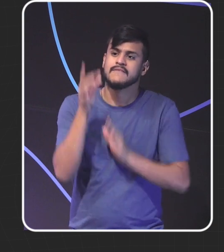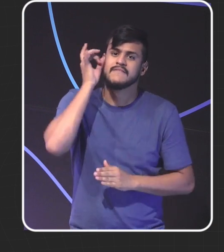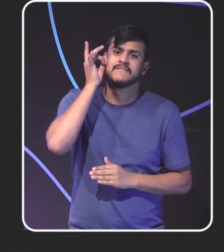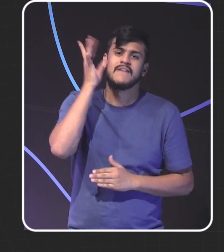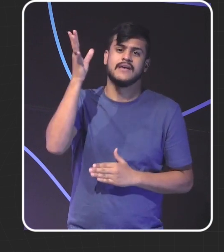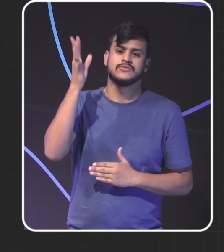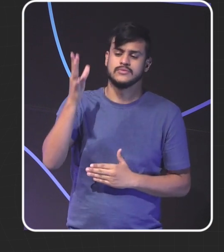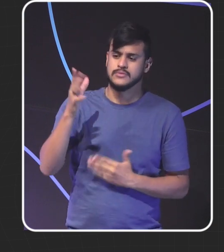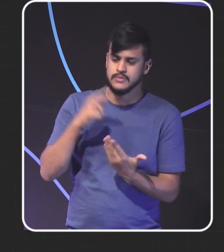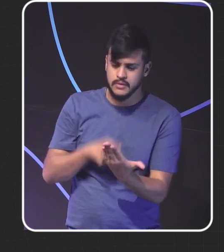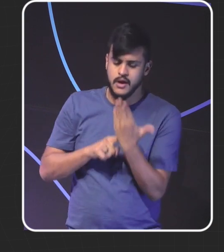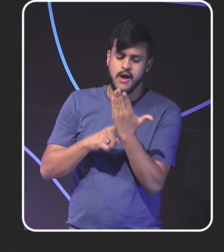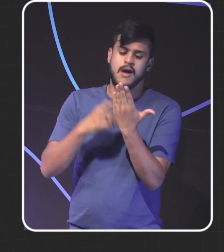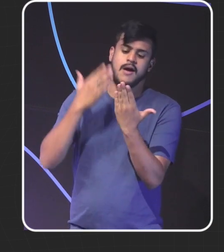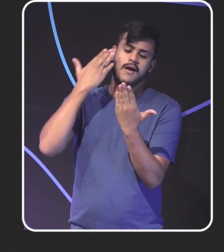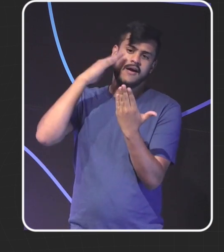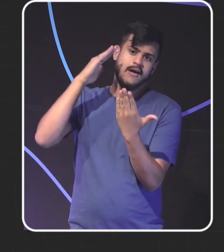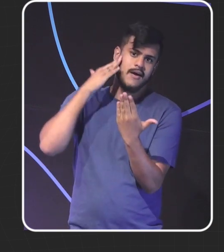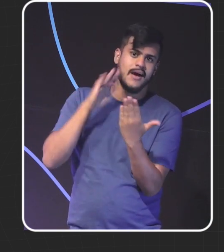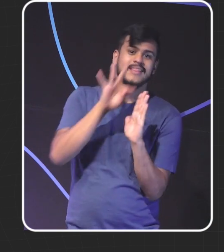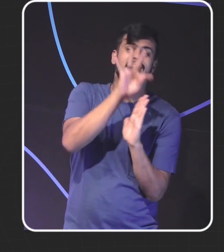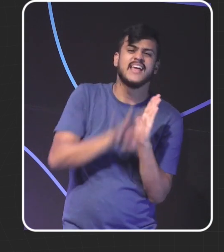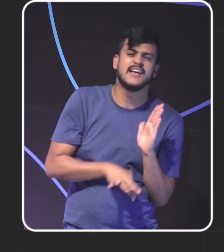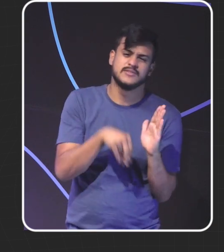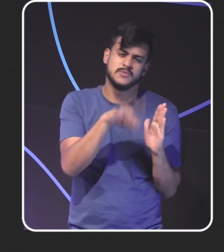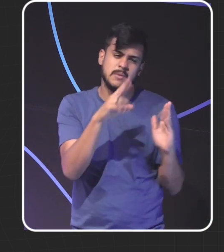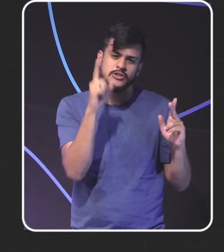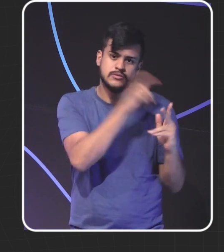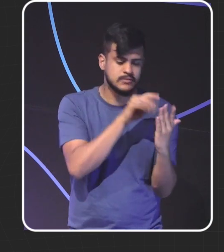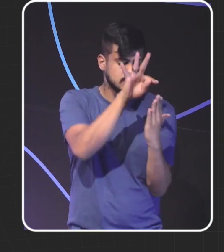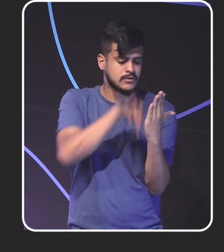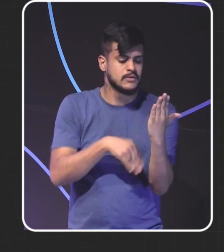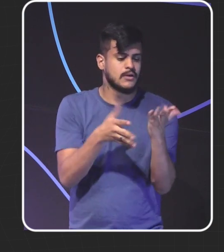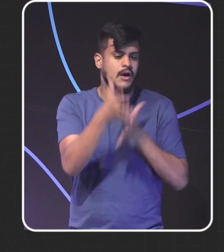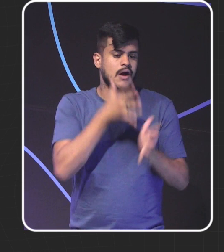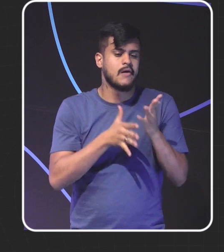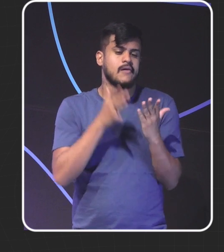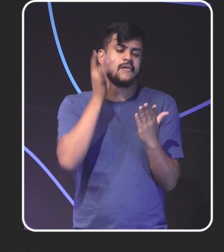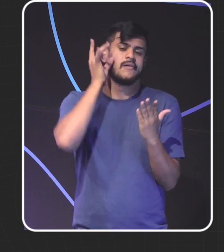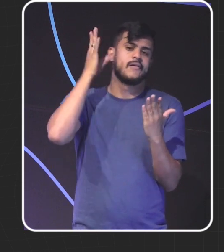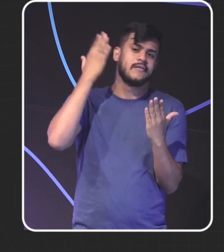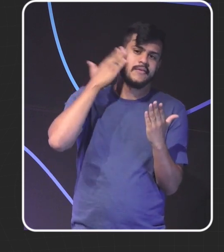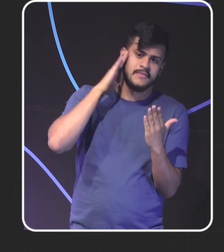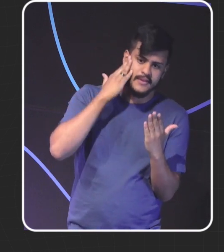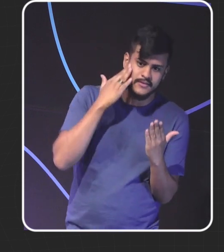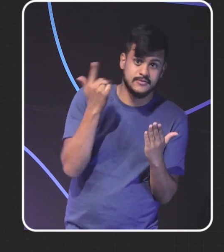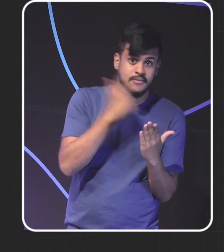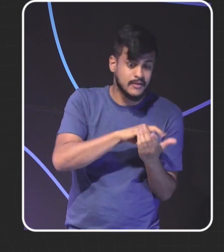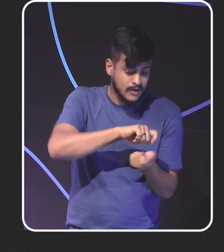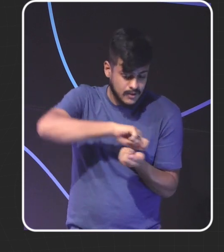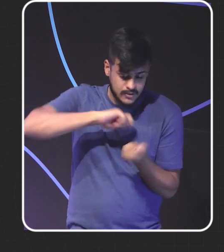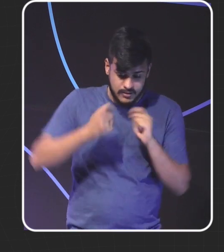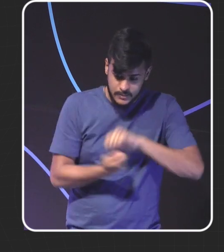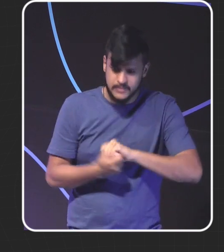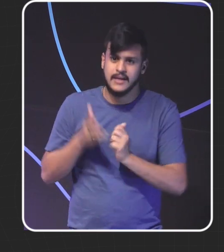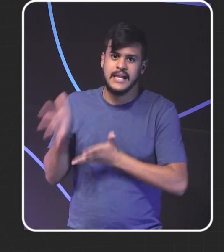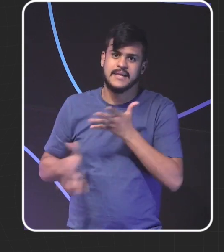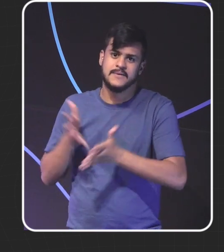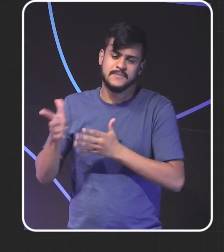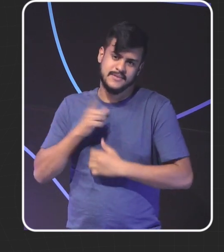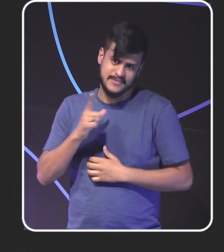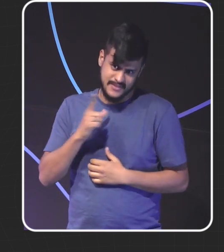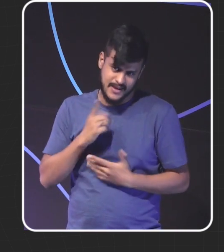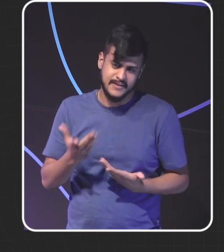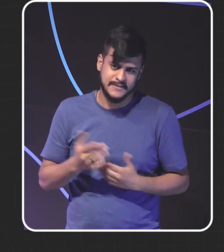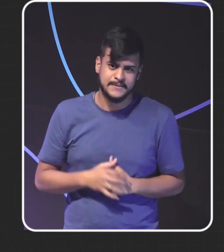a compreensão, né, de textos mais complexos para poder trazer isso para Libras, né, para